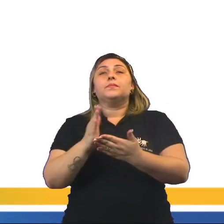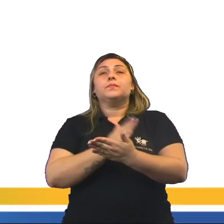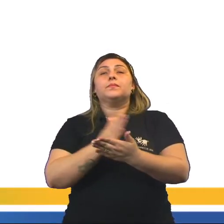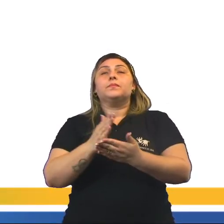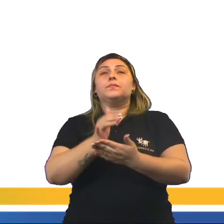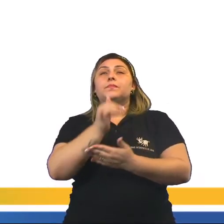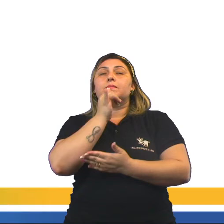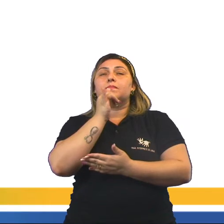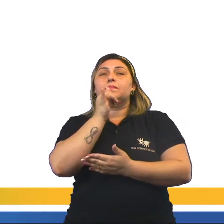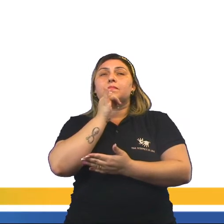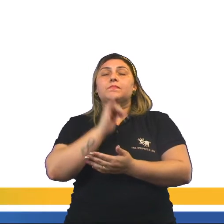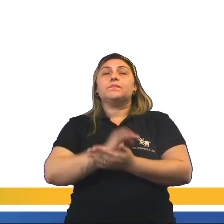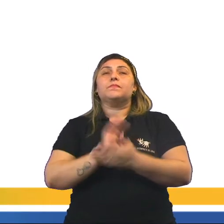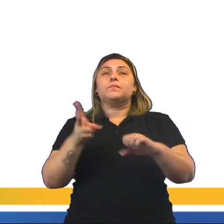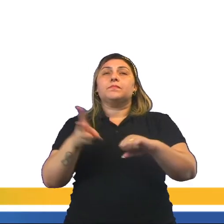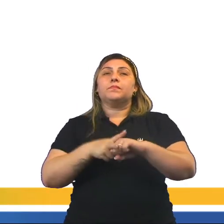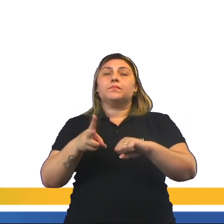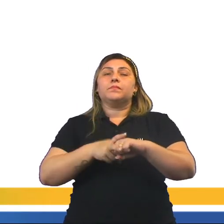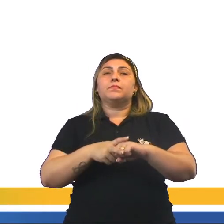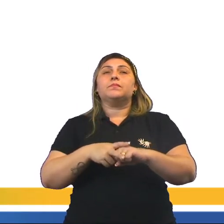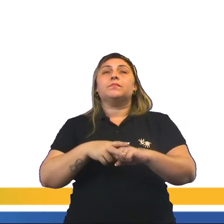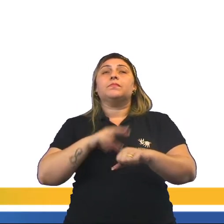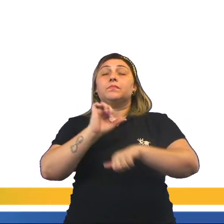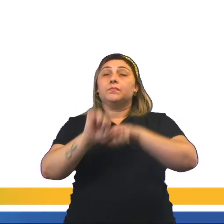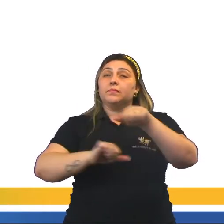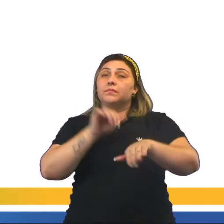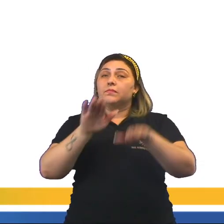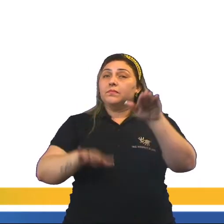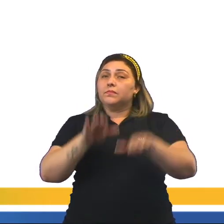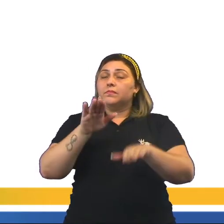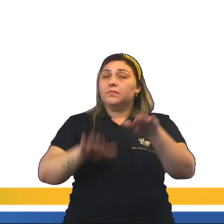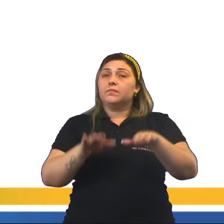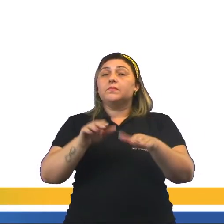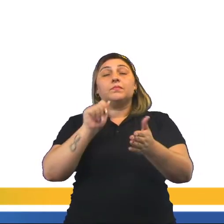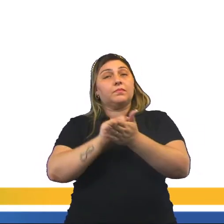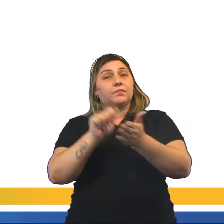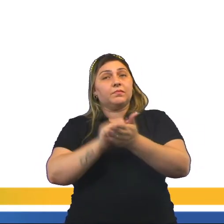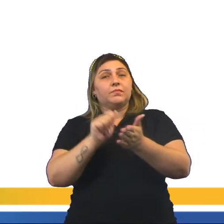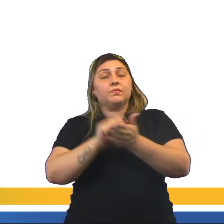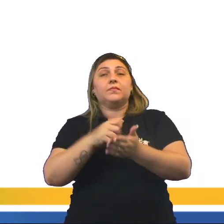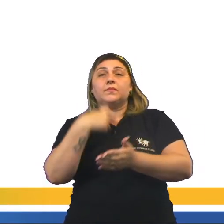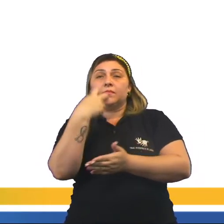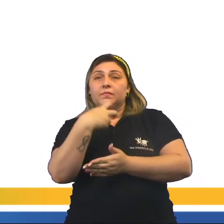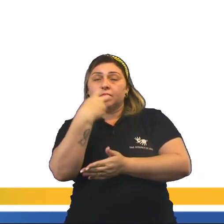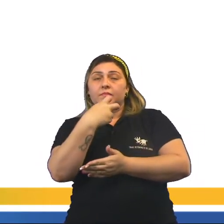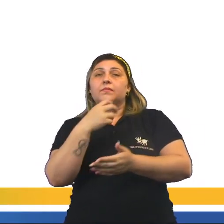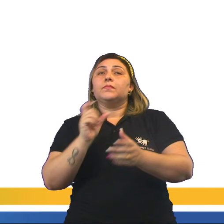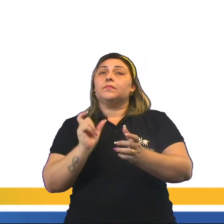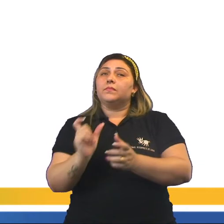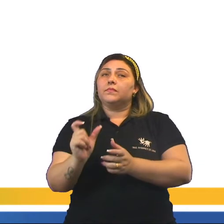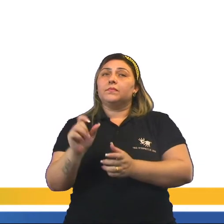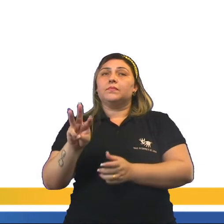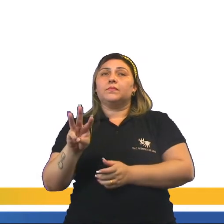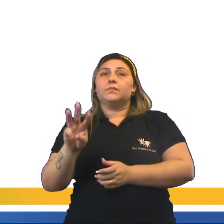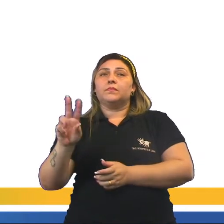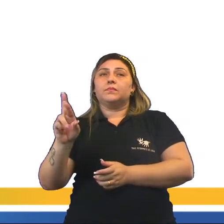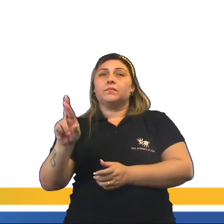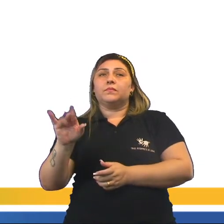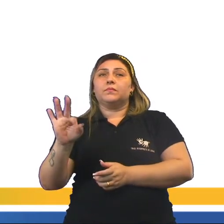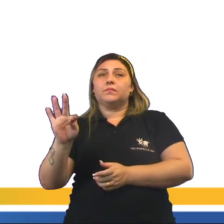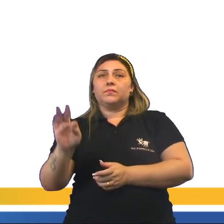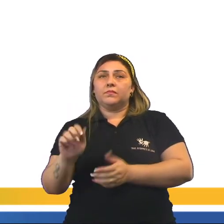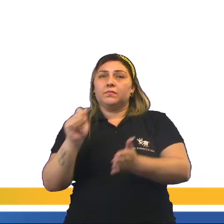aí. Então, esses verbos, eles variam, né, de acordo com a pronúncia e a escrita. A palavra, o verbo write, que é o